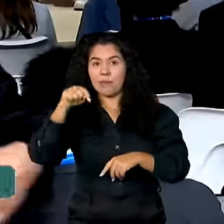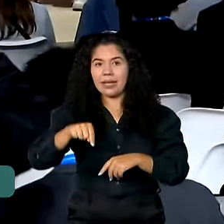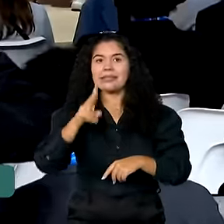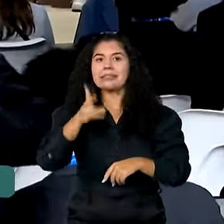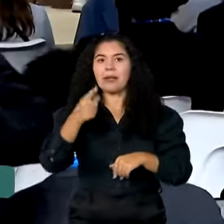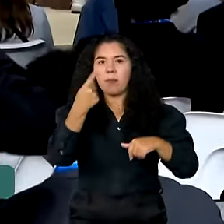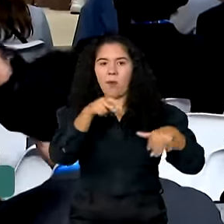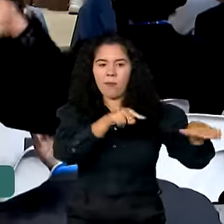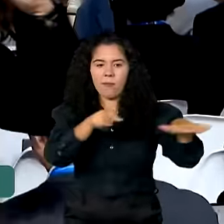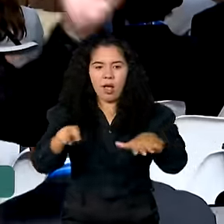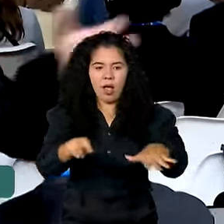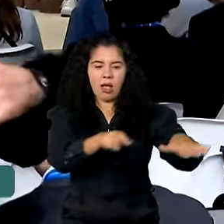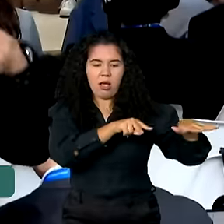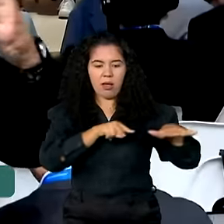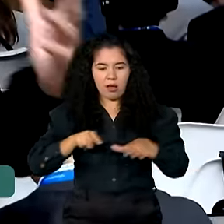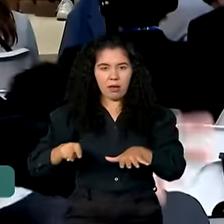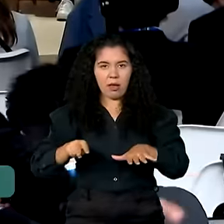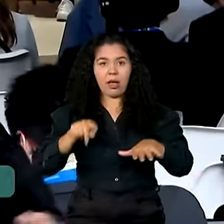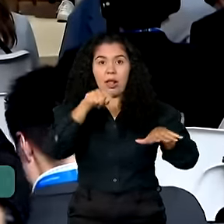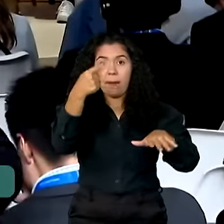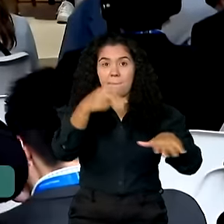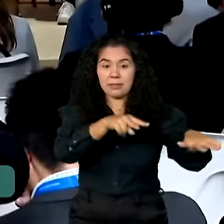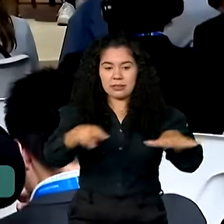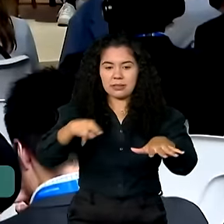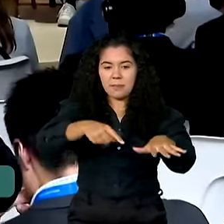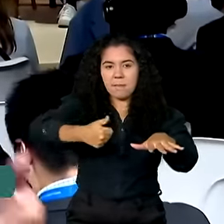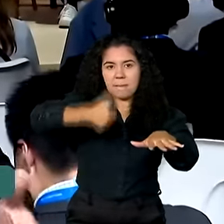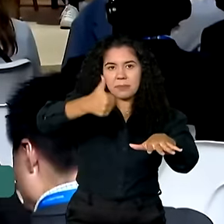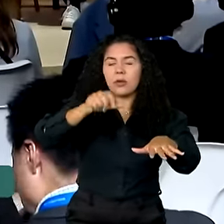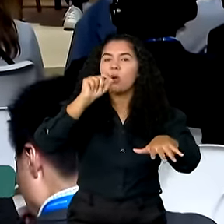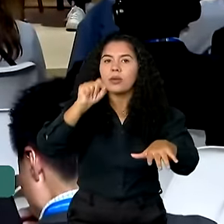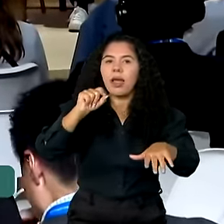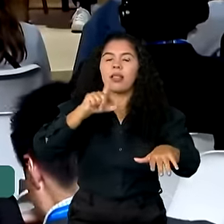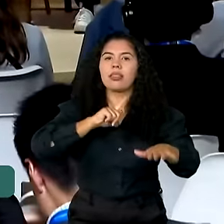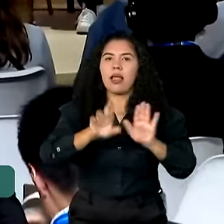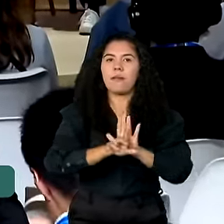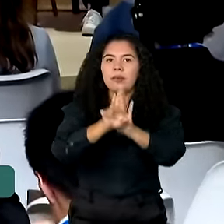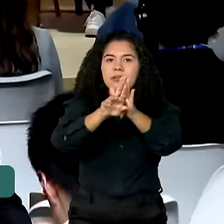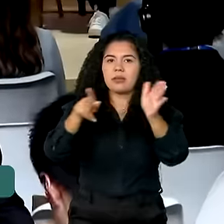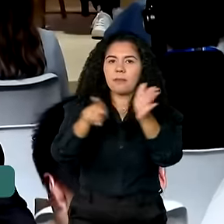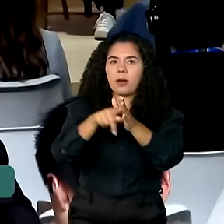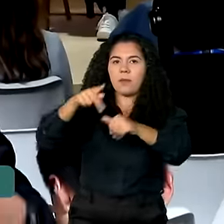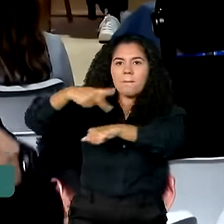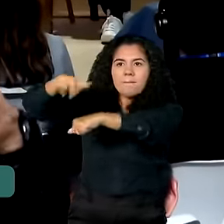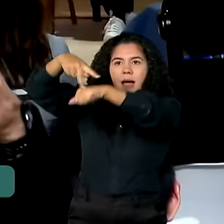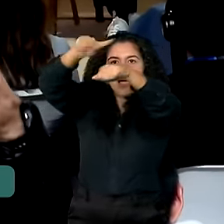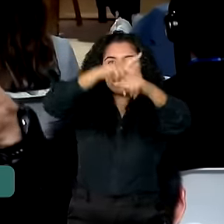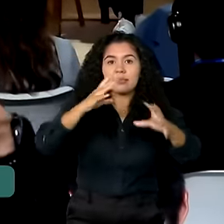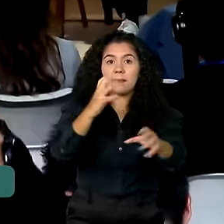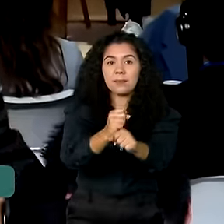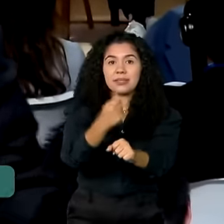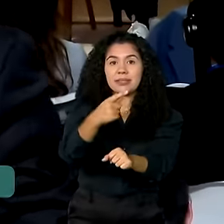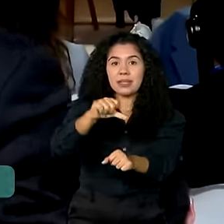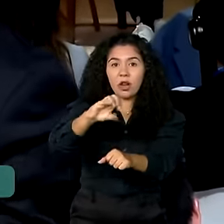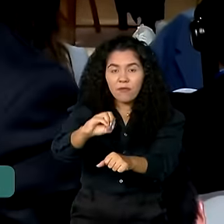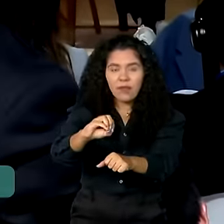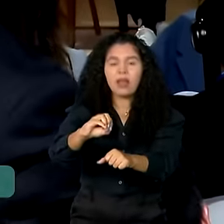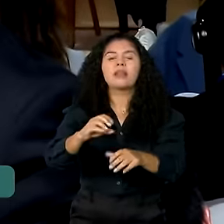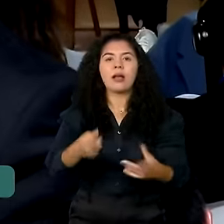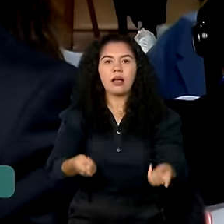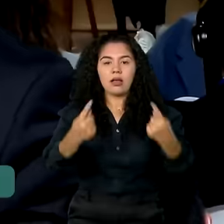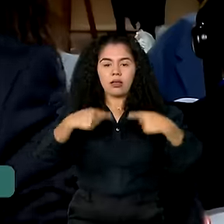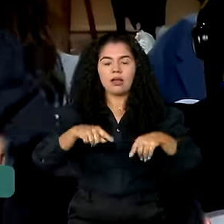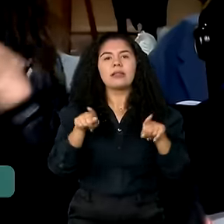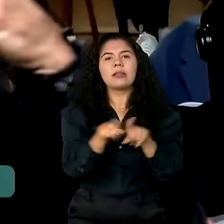primeira semana vem os líderes, chefes de estados, são mais de 190 países que vieram aqui, tem setor